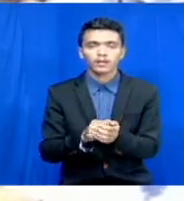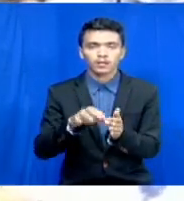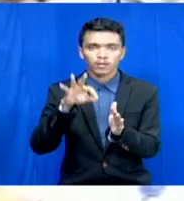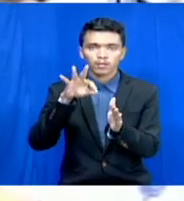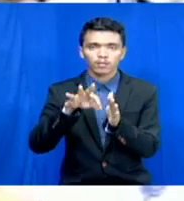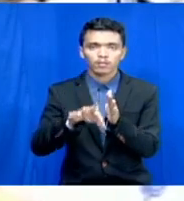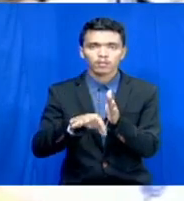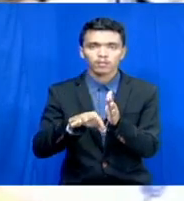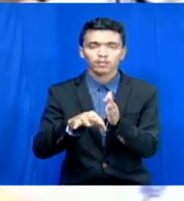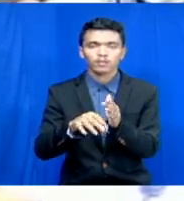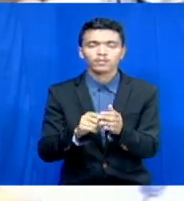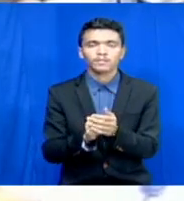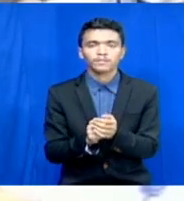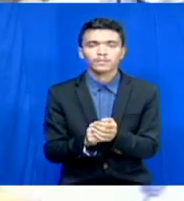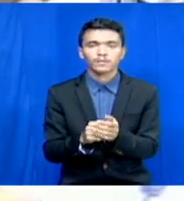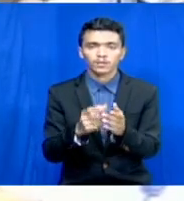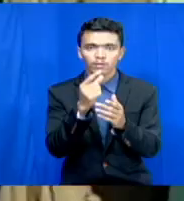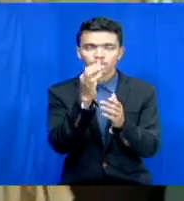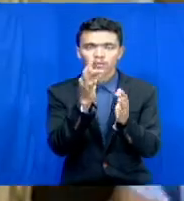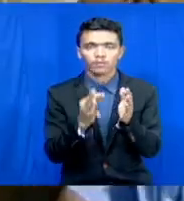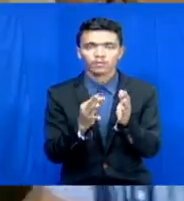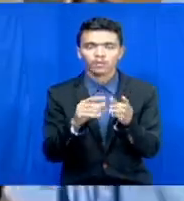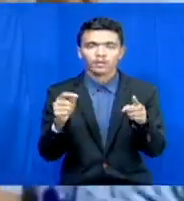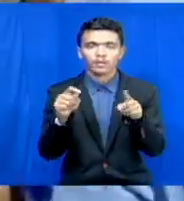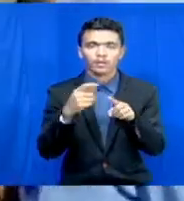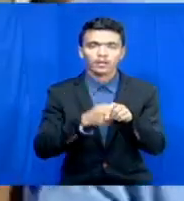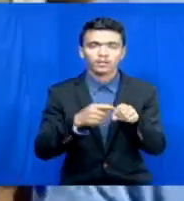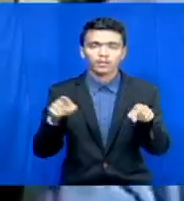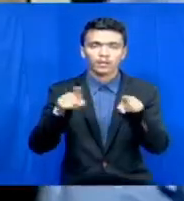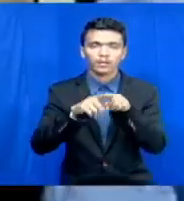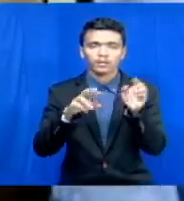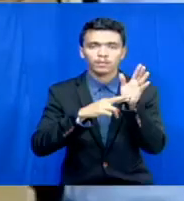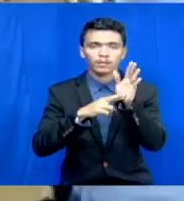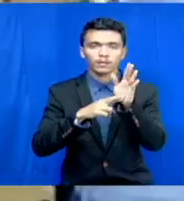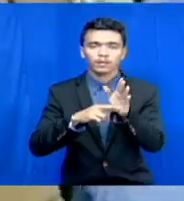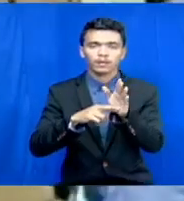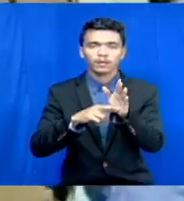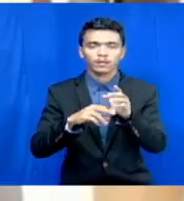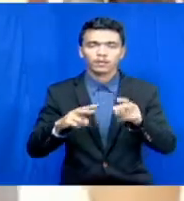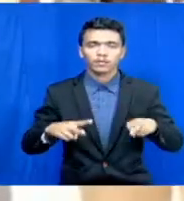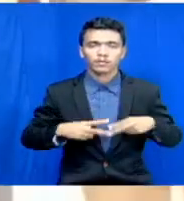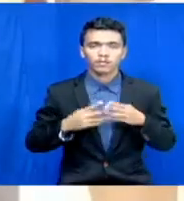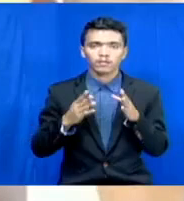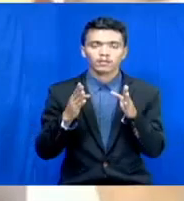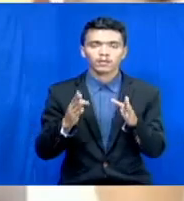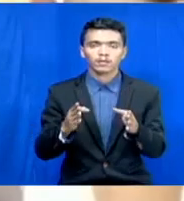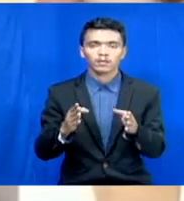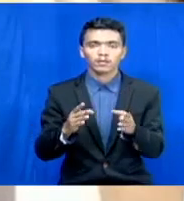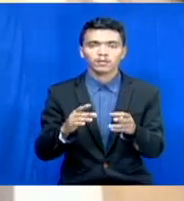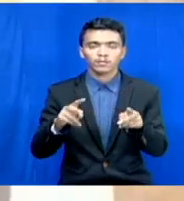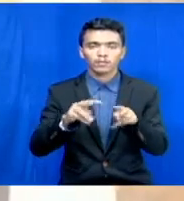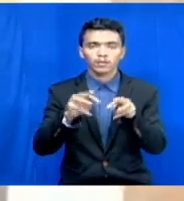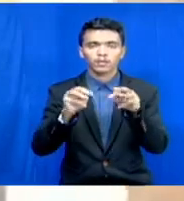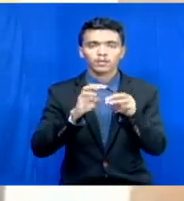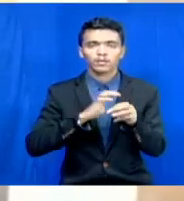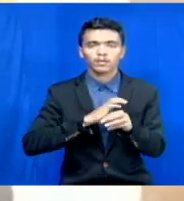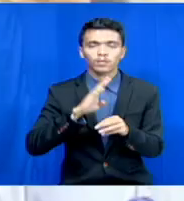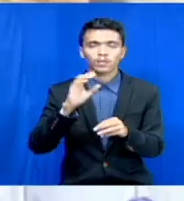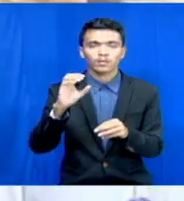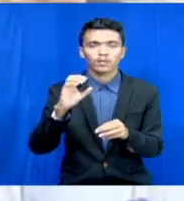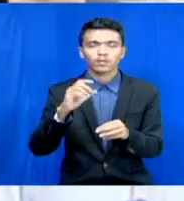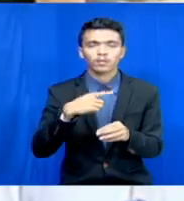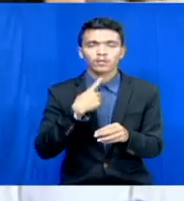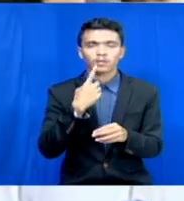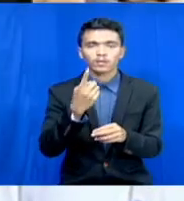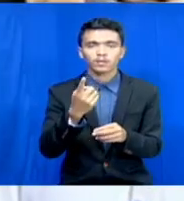murangos kuduni murangos e tempo nessa representante conselho combatentes de libertação nacional município Baucau Manuel Pinto Alaria